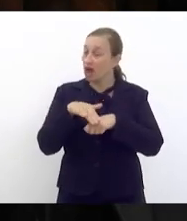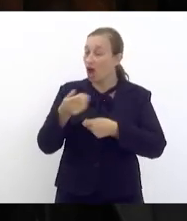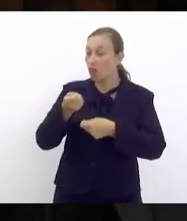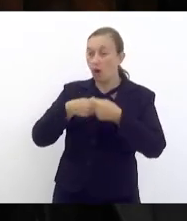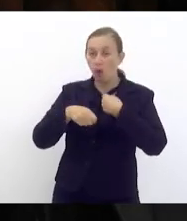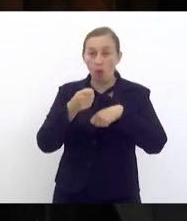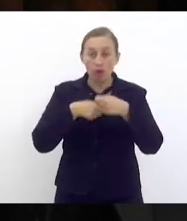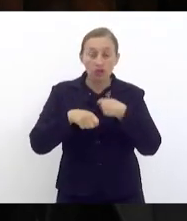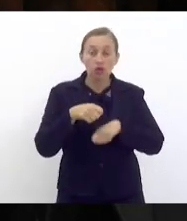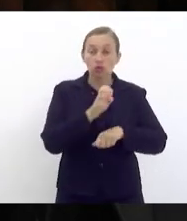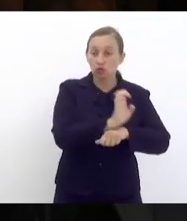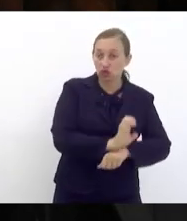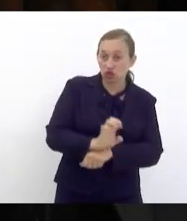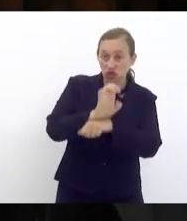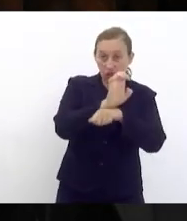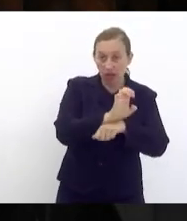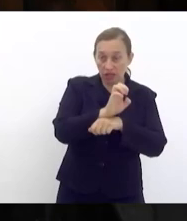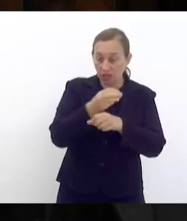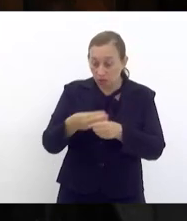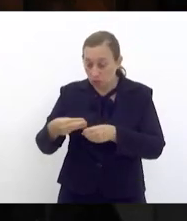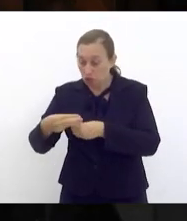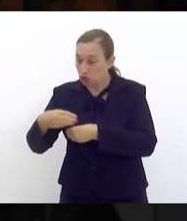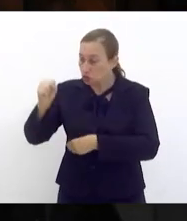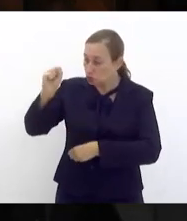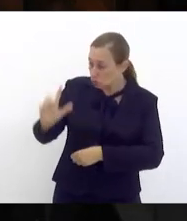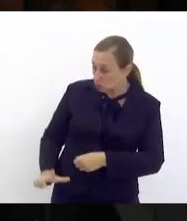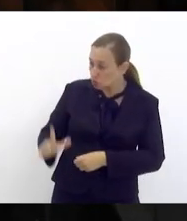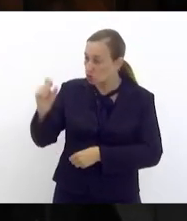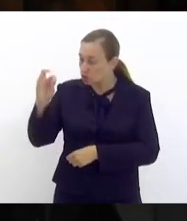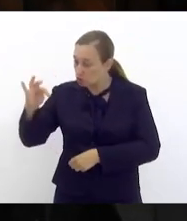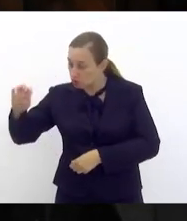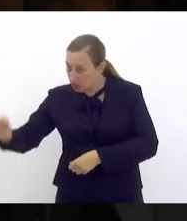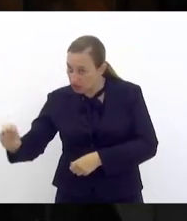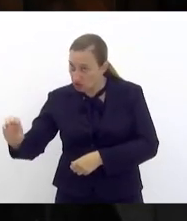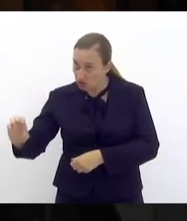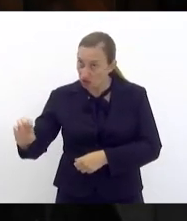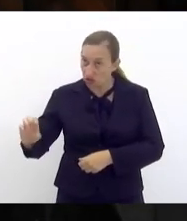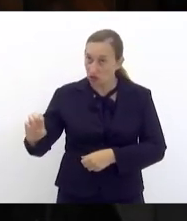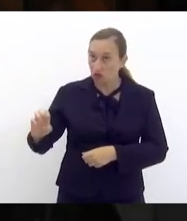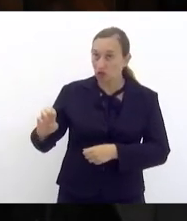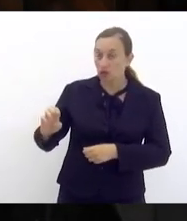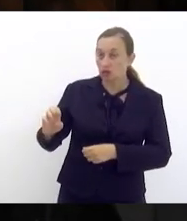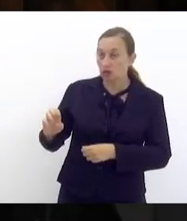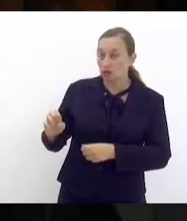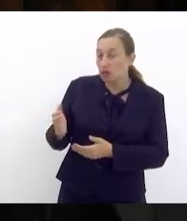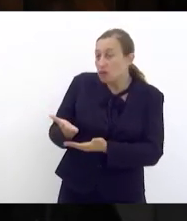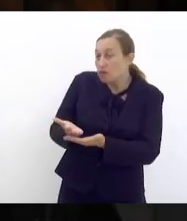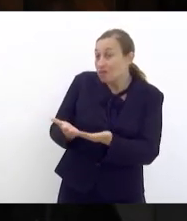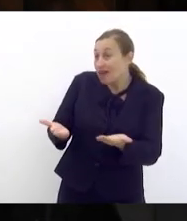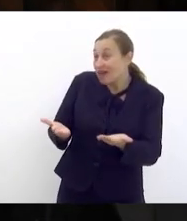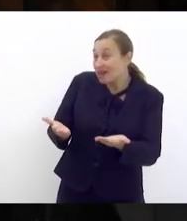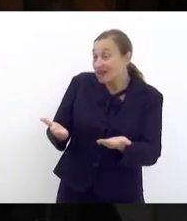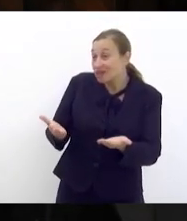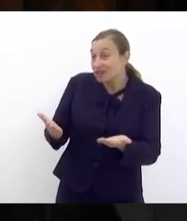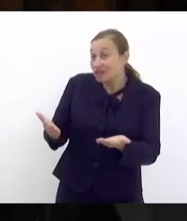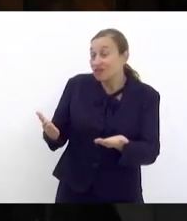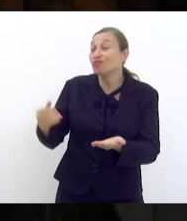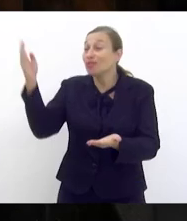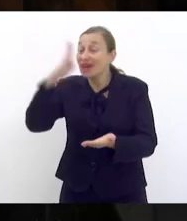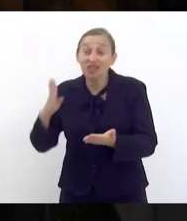estados e municípios do Sul-Sudeste fenecerem, fenece o Brasil